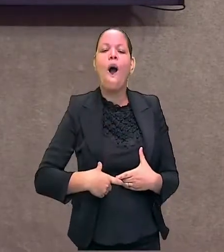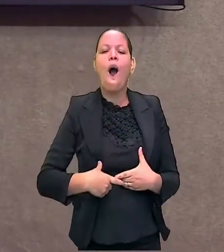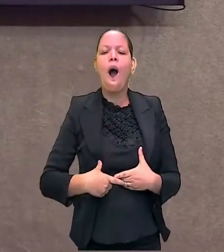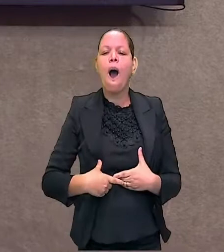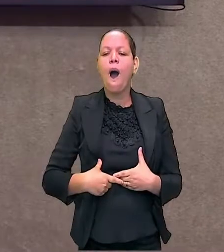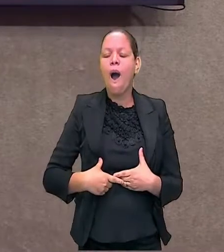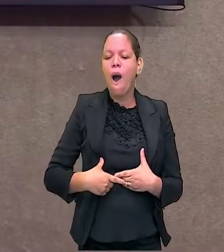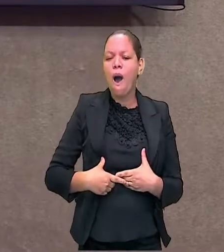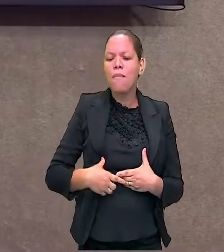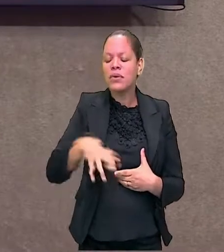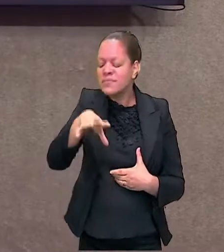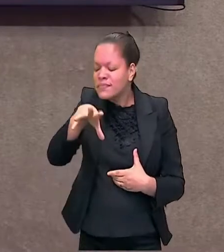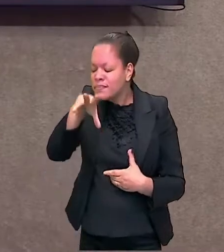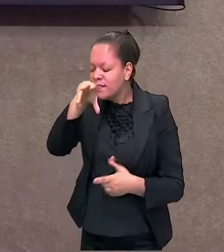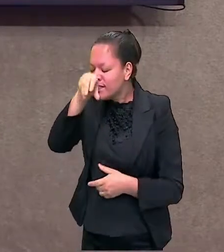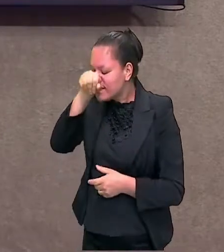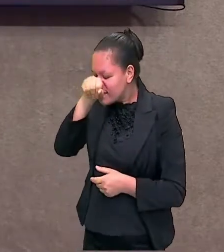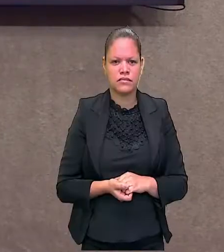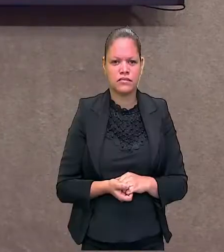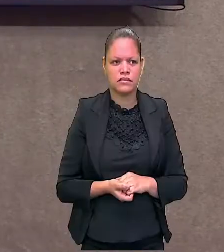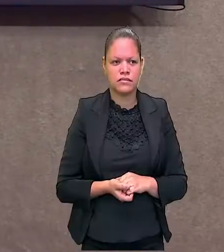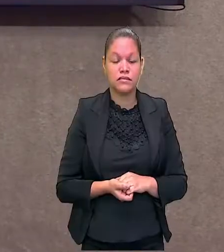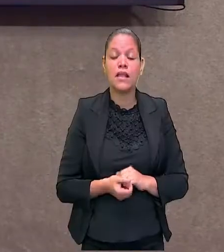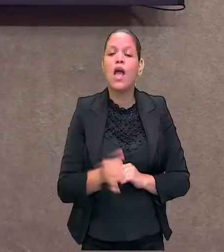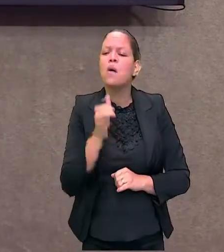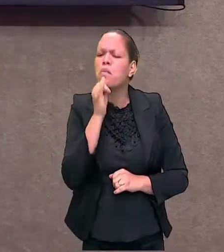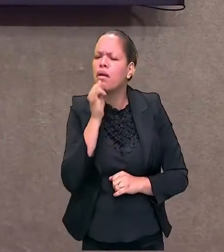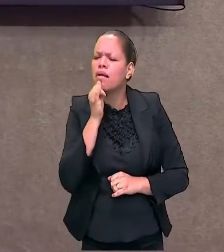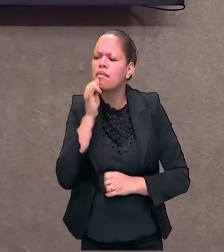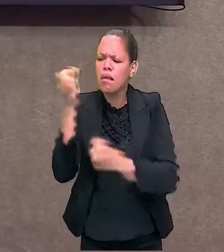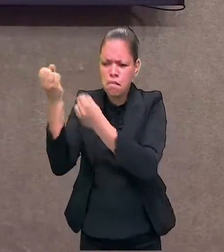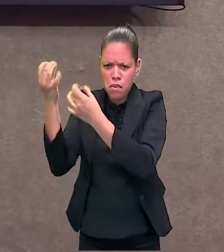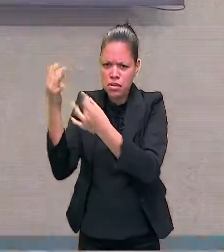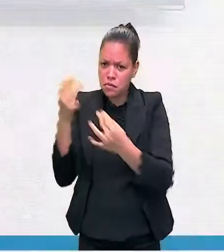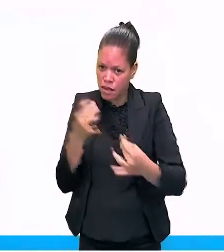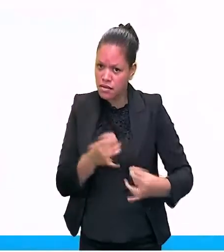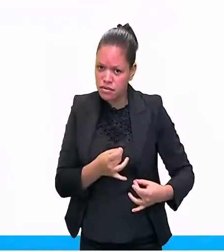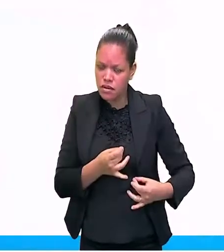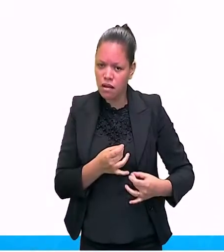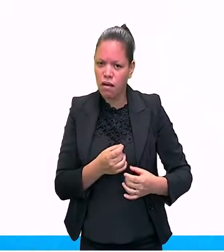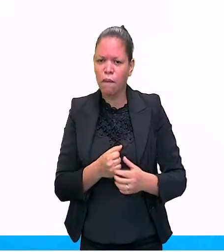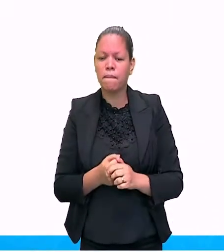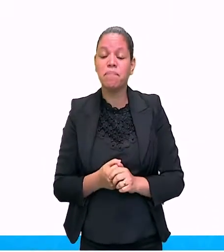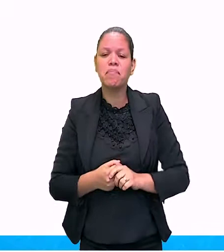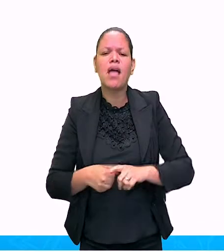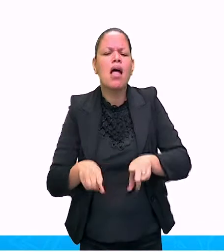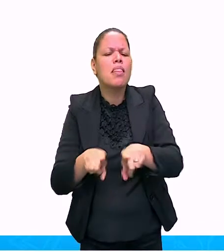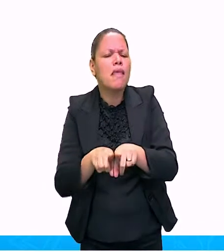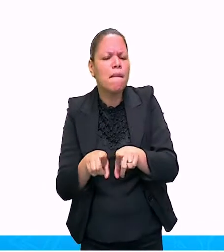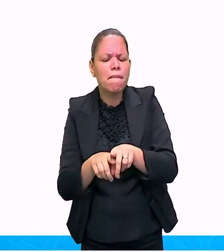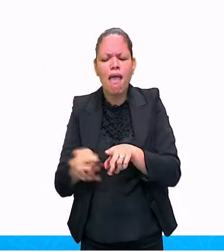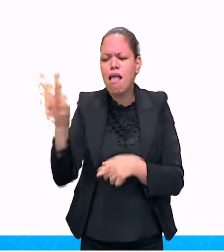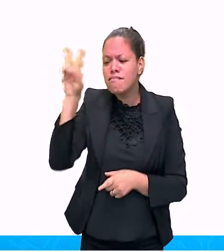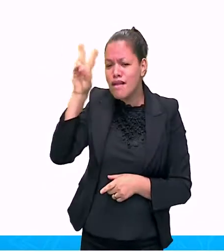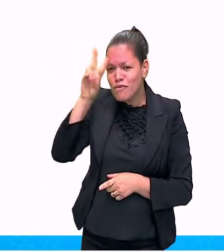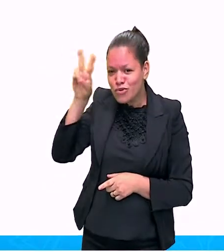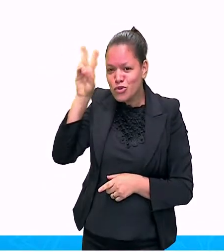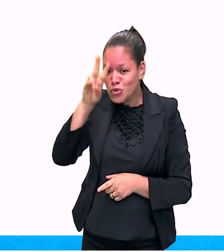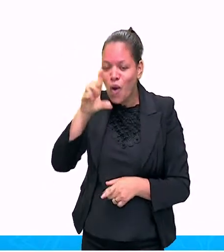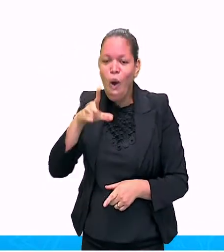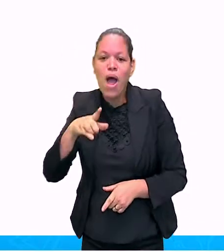Mas há quem acredite nesse mito. Outra explicação. São histórias que